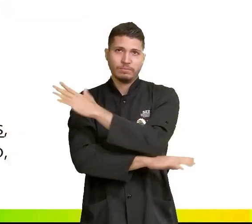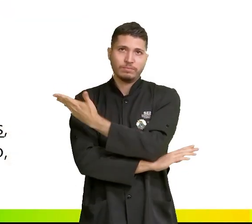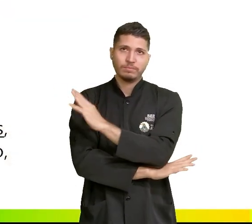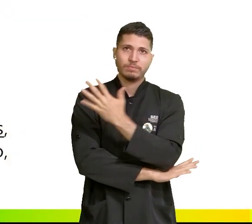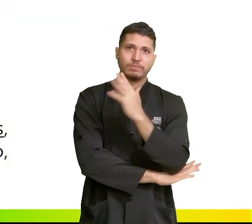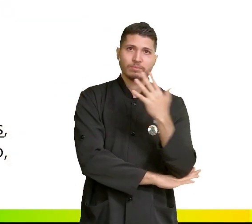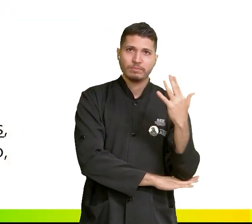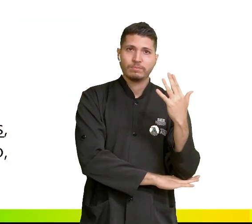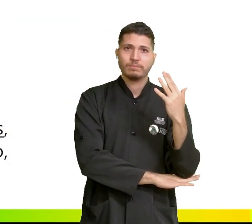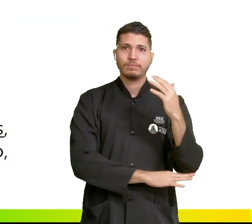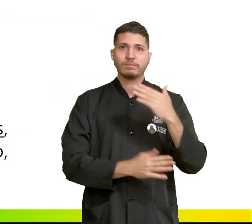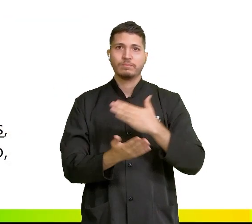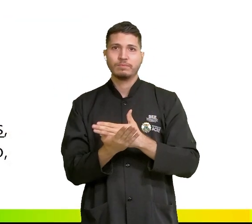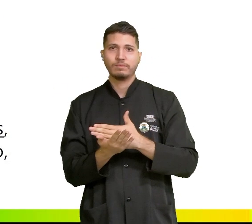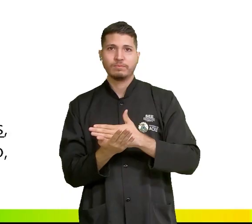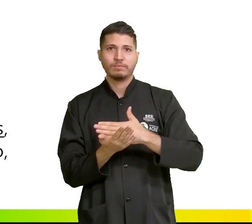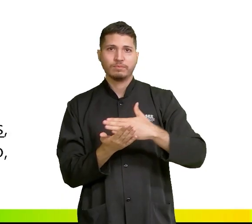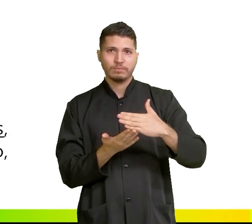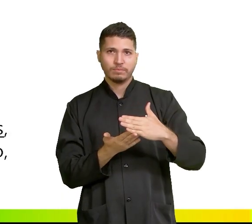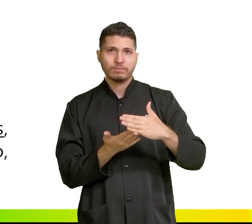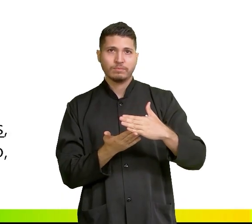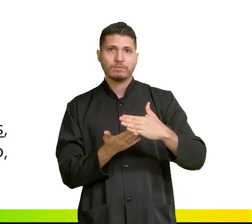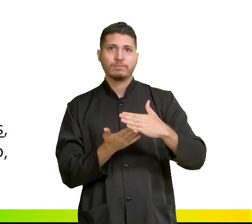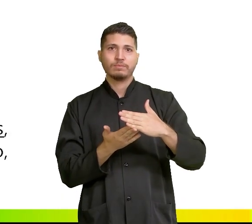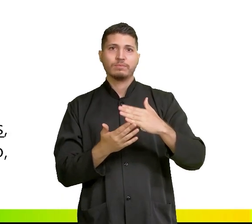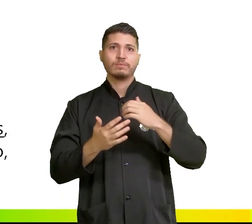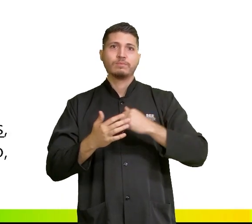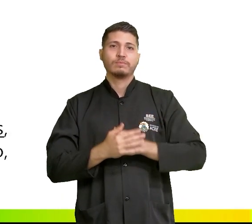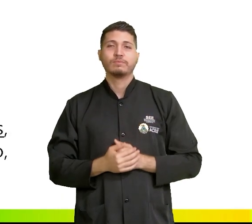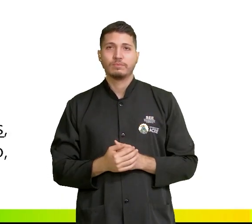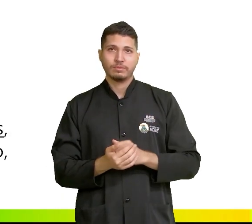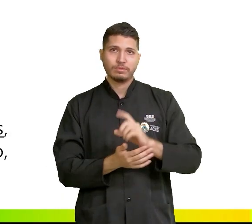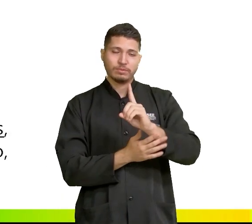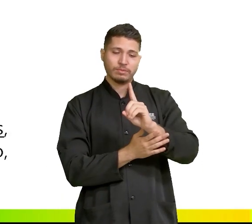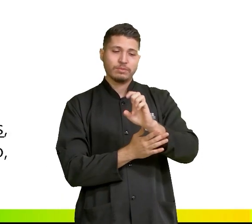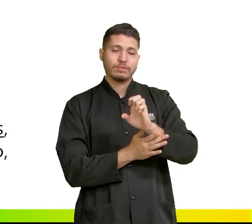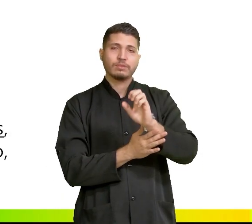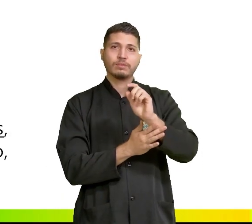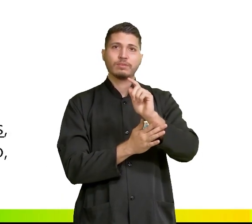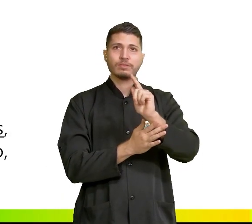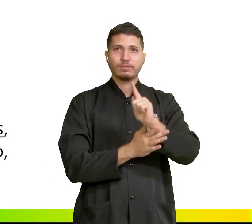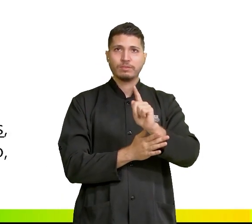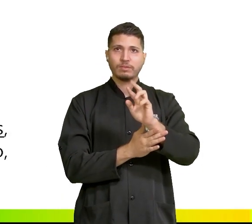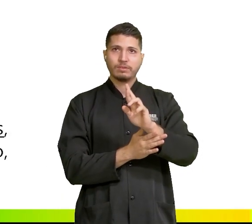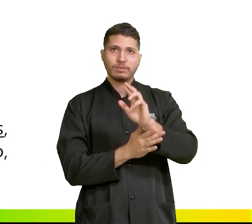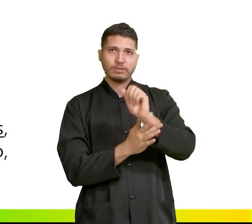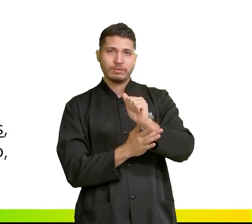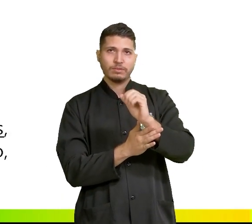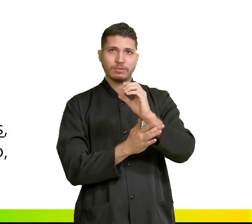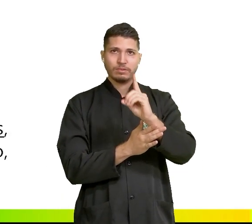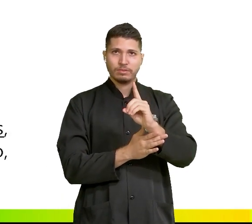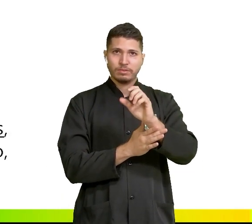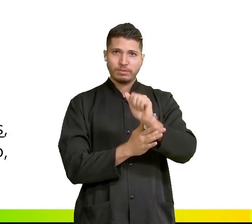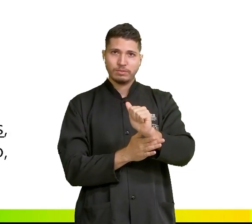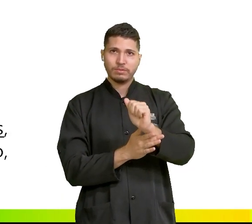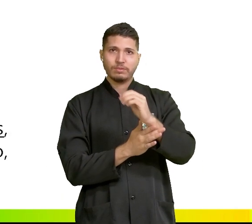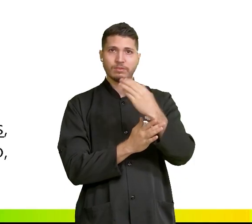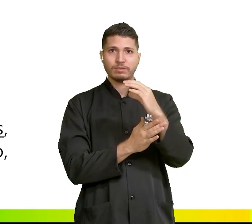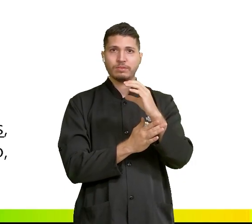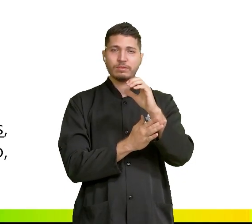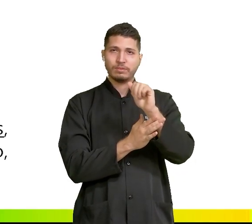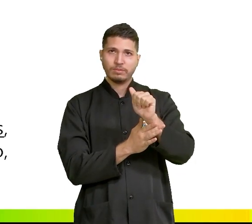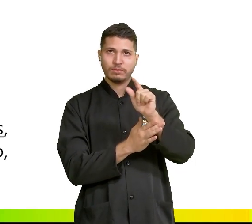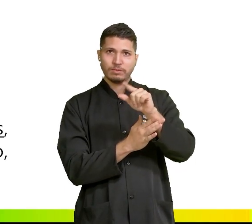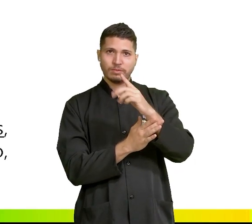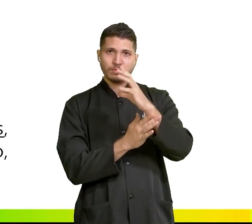sobre degradação dos recursos naturais e eu quero mostrar aqui na tela para vocês. Primeiro, vamos falar de recursos naturais. O que